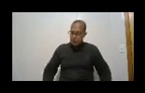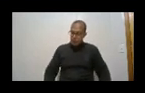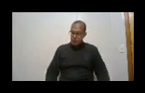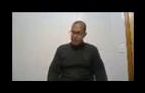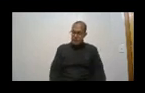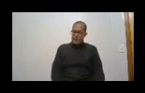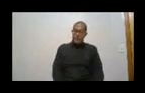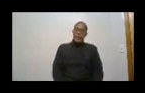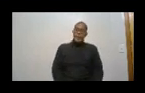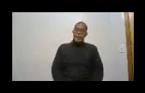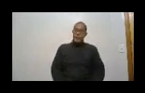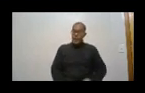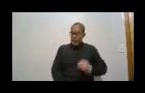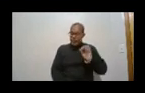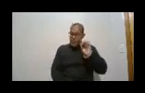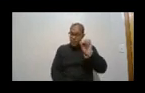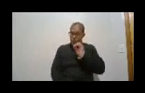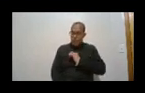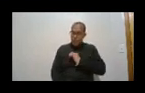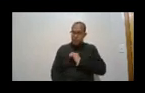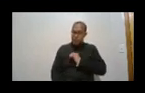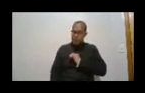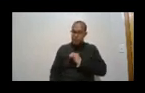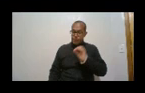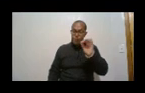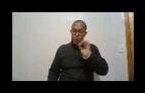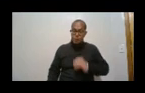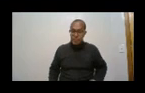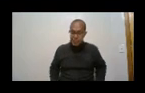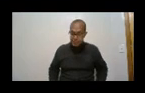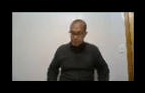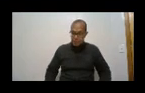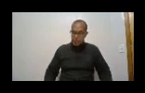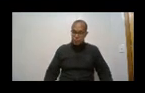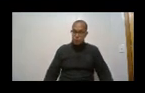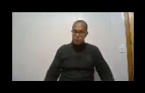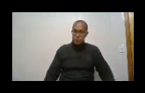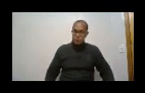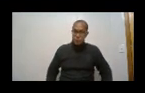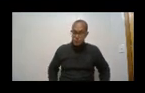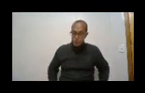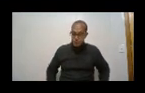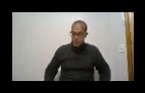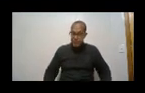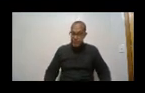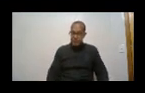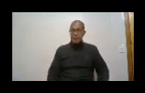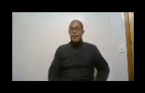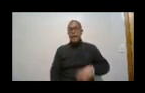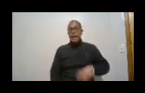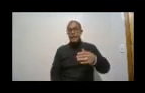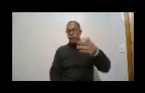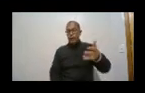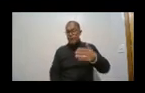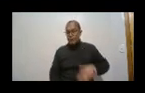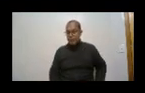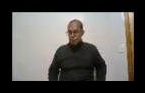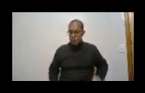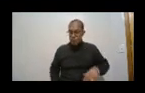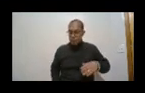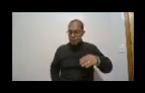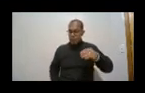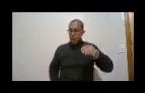o salbutamol vai fazer? Ele vai lá no pulmão e vai produzir broncodilatação. Então, ele atua sobre o receptor beta na